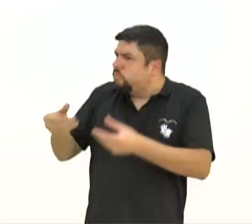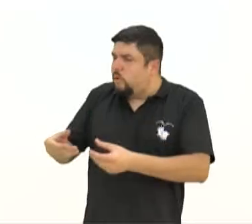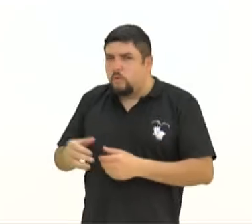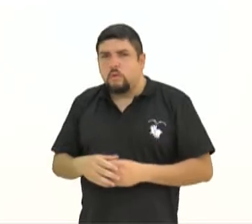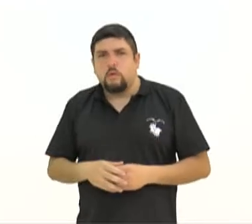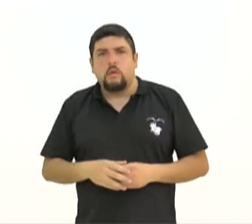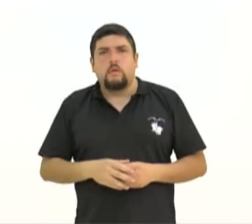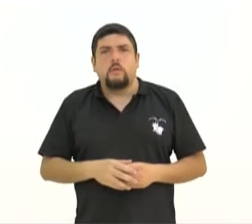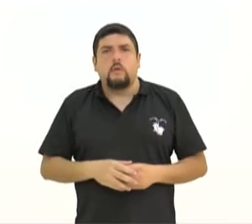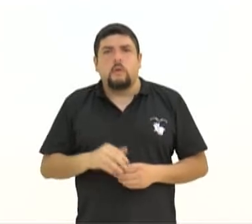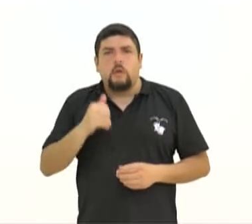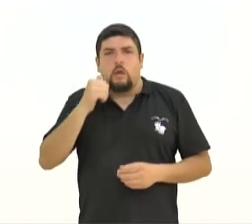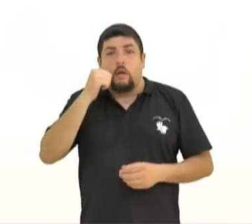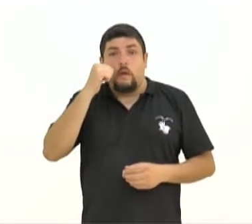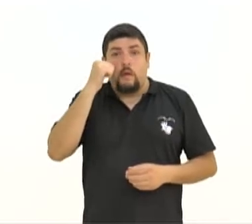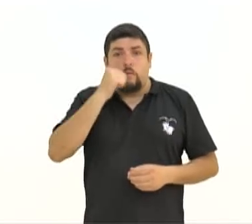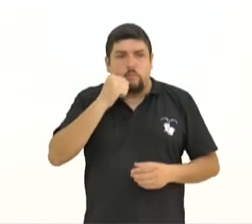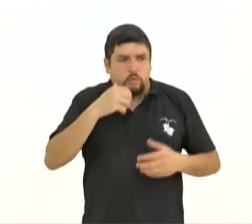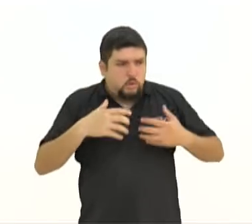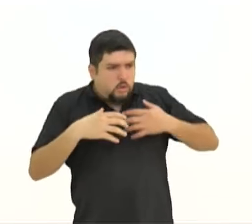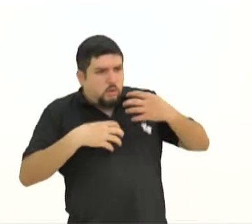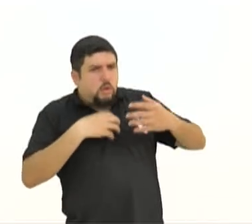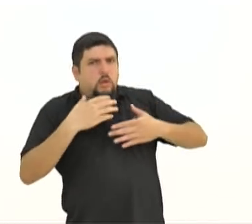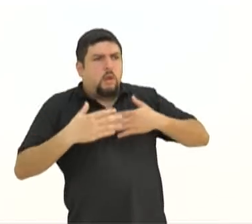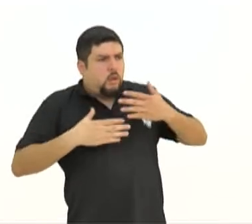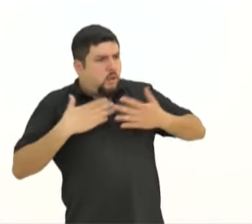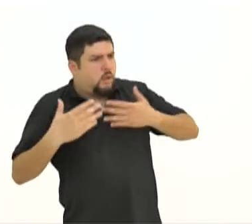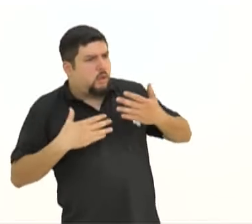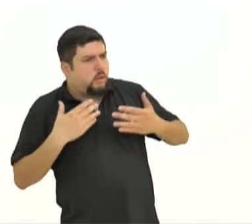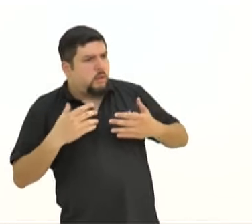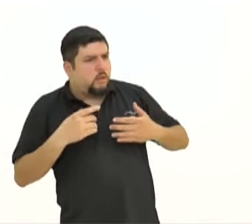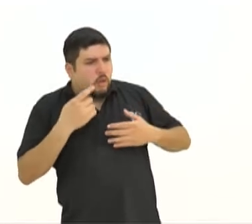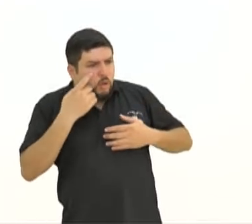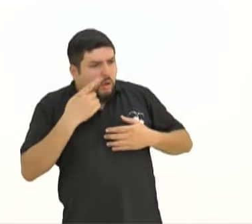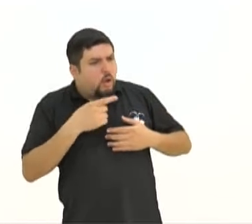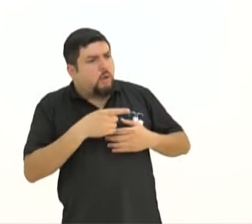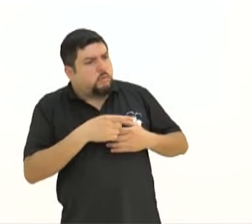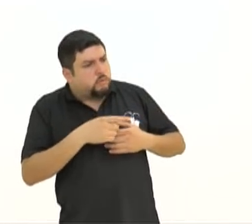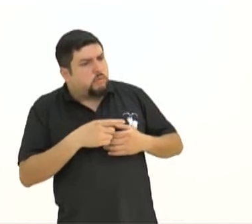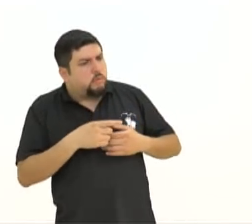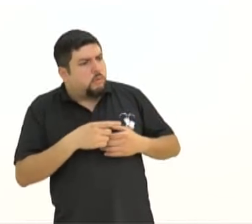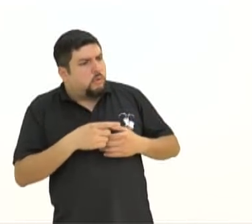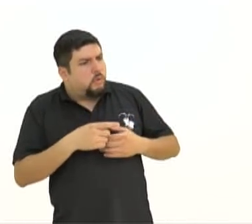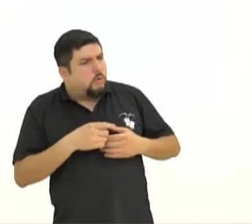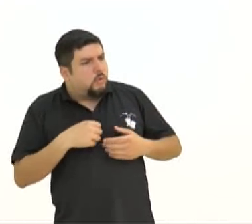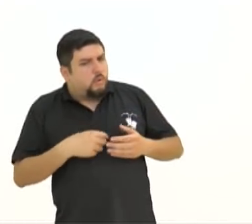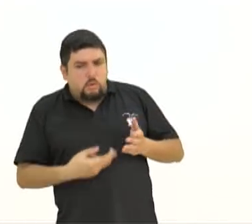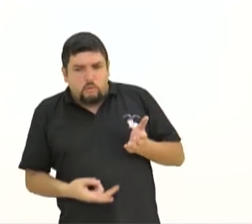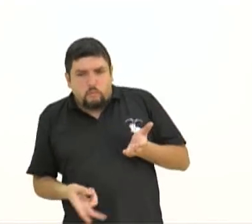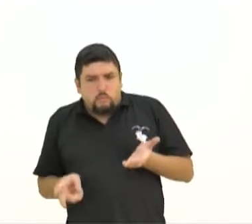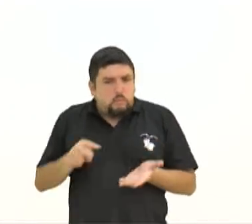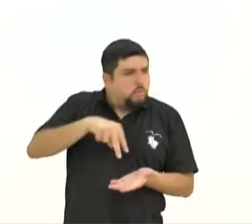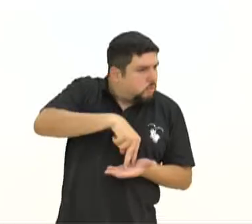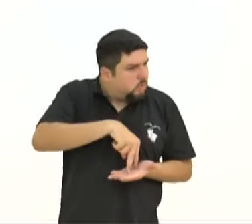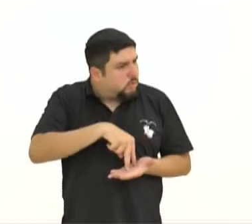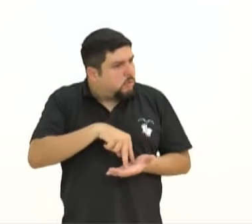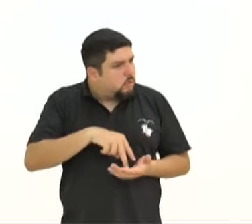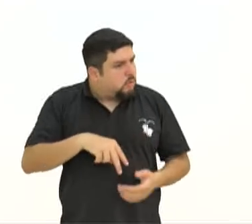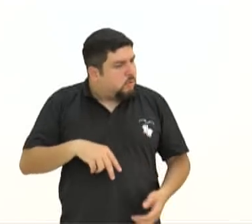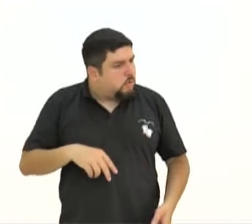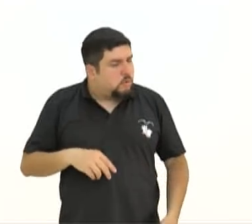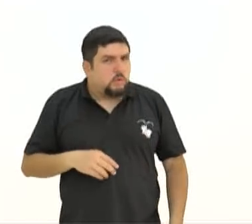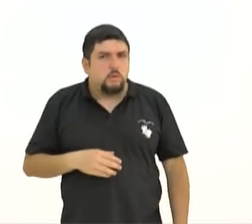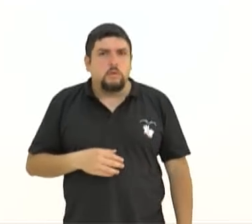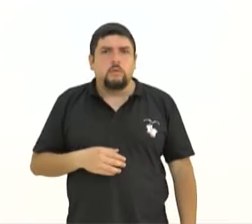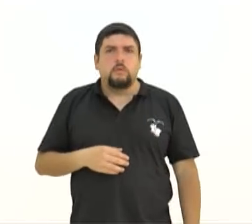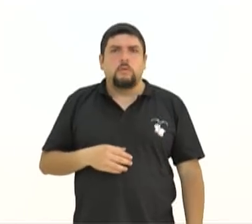a bibliotecária, com cara de espantada, né, olha e diz: ressuscitou? Então a gente tem aqui os